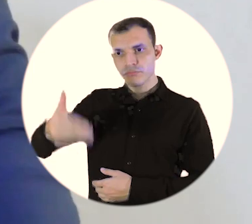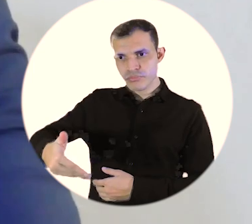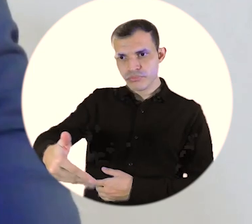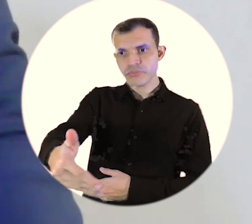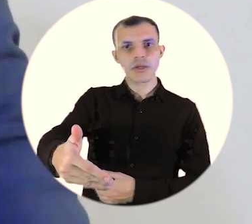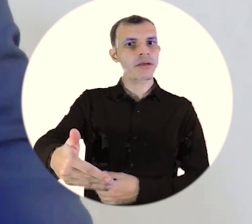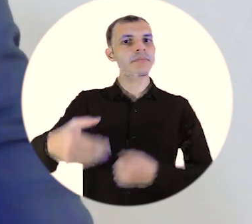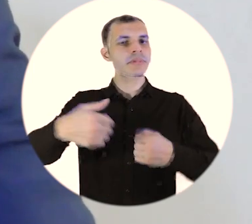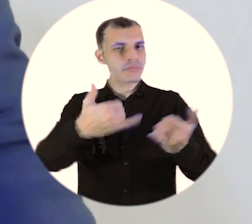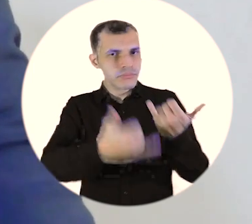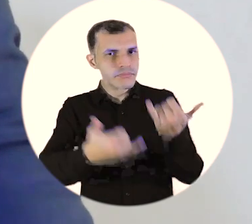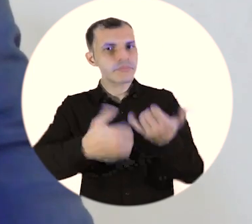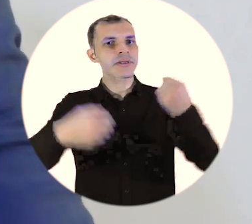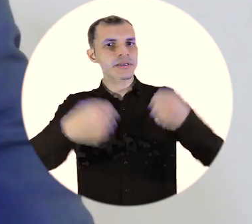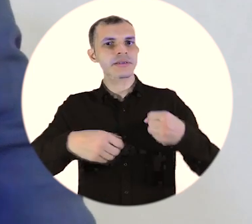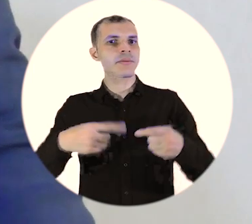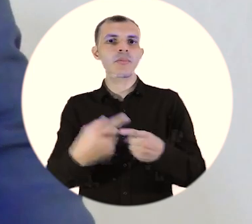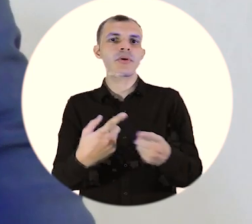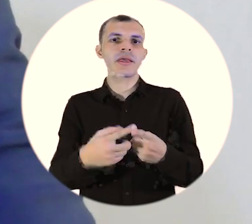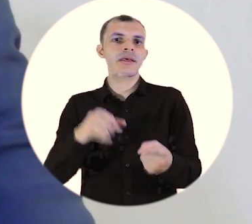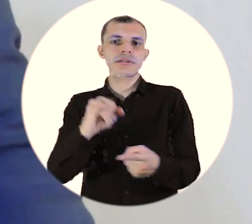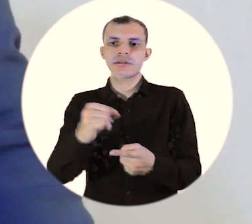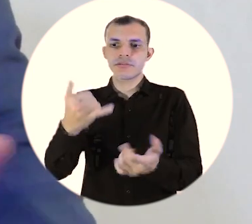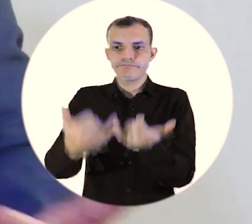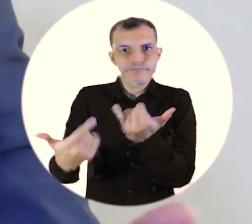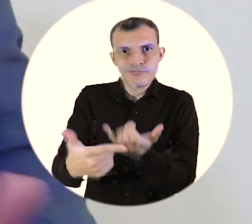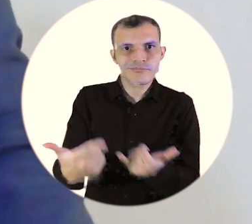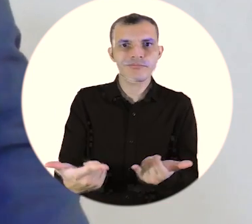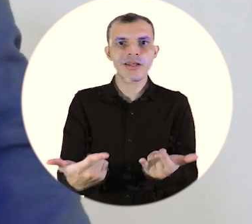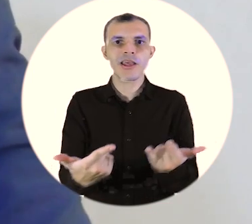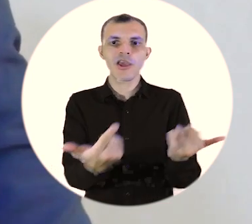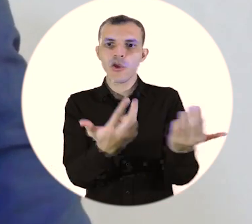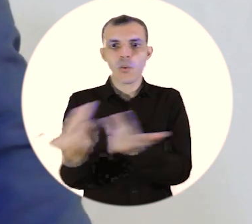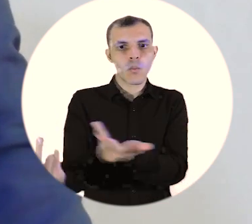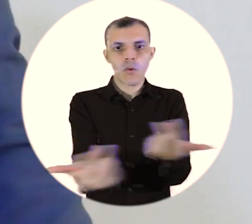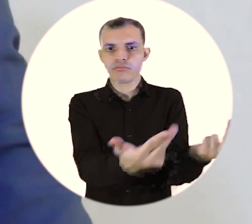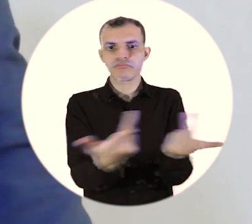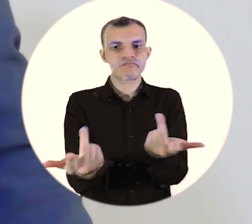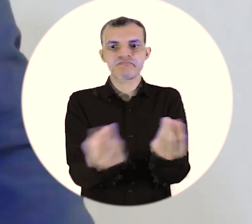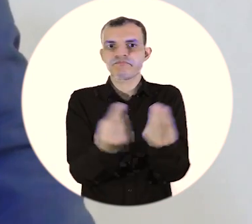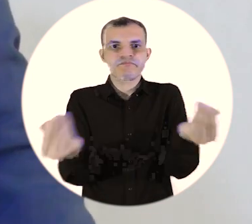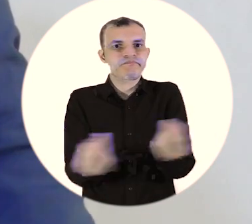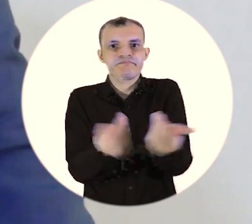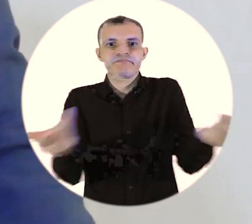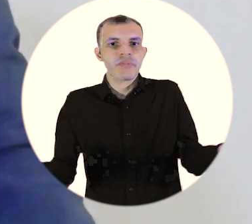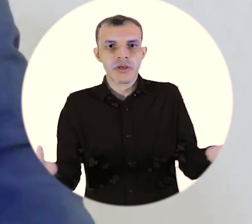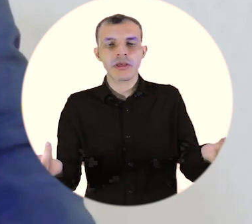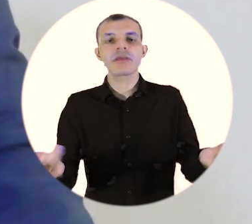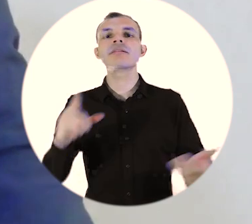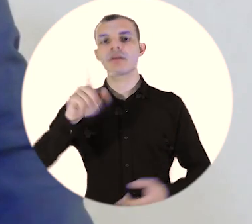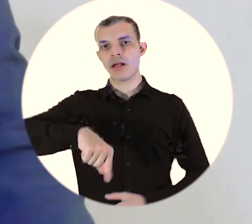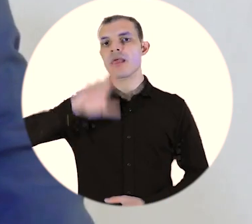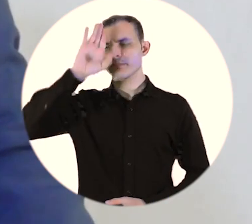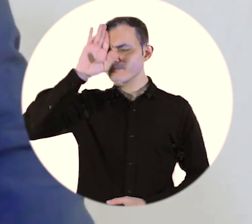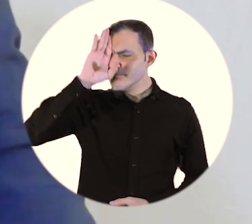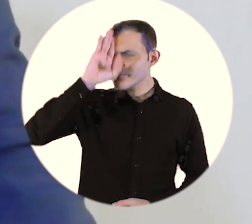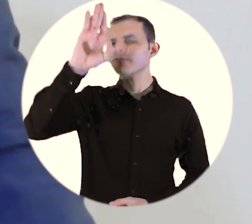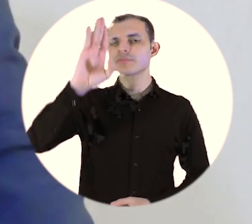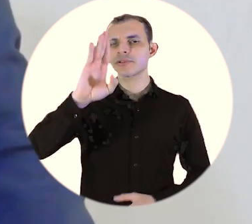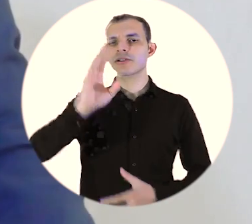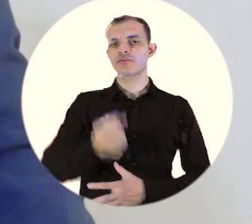idêntico, porque senão a igualdade de todos passa a ser uma letra morta, e isso é